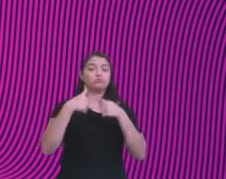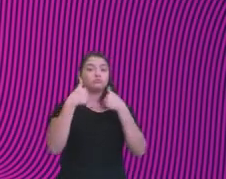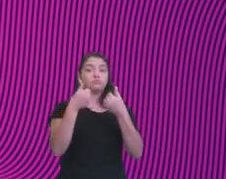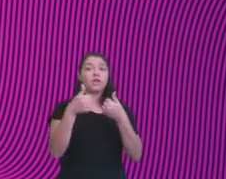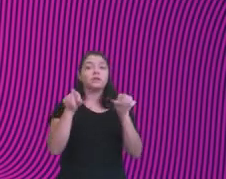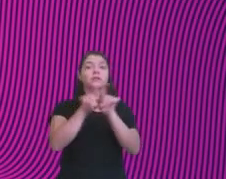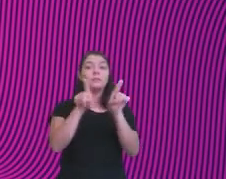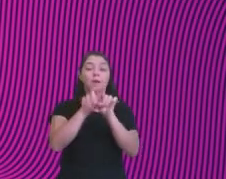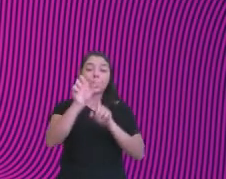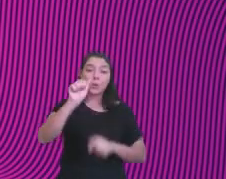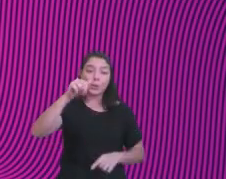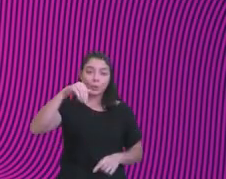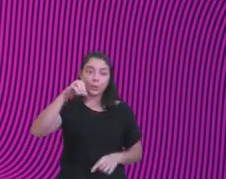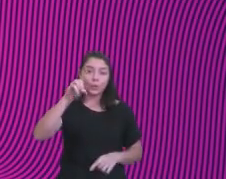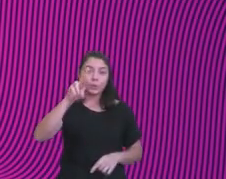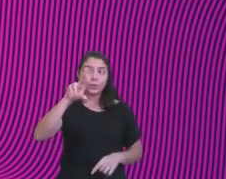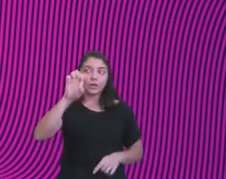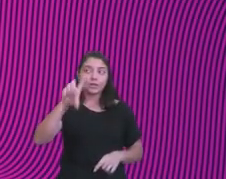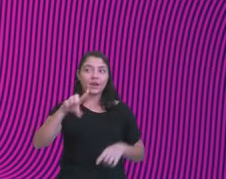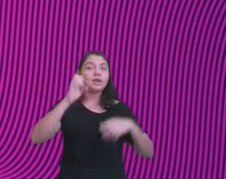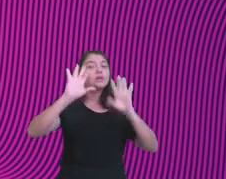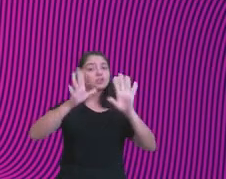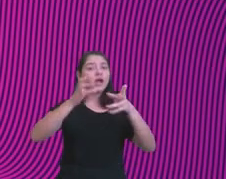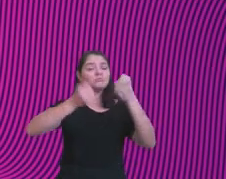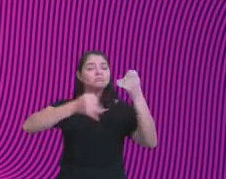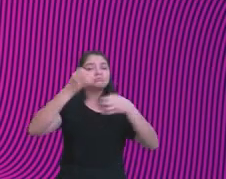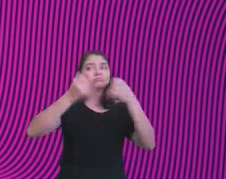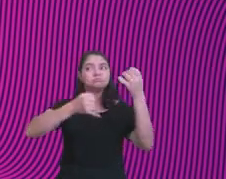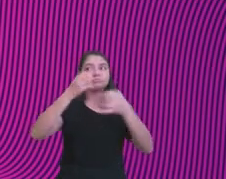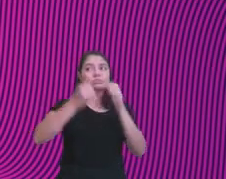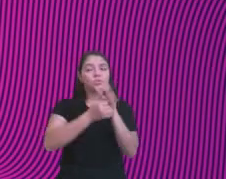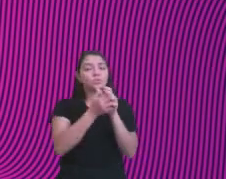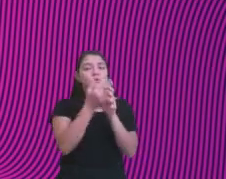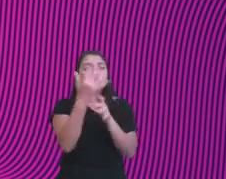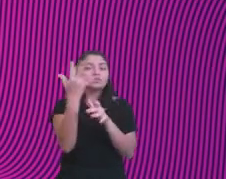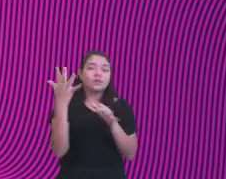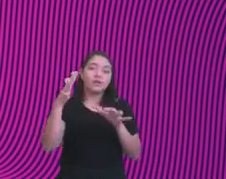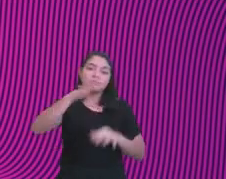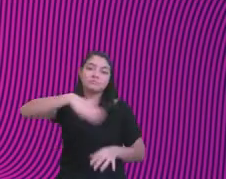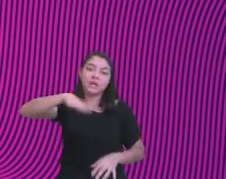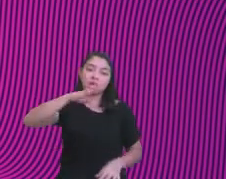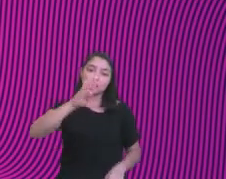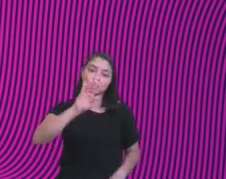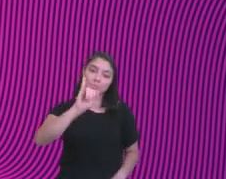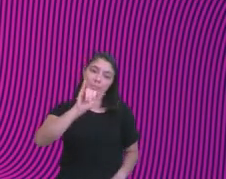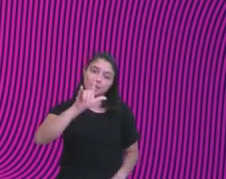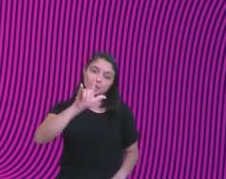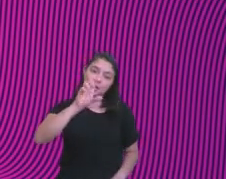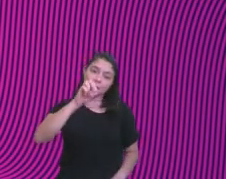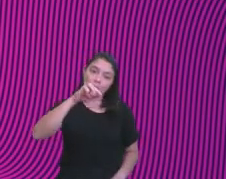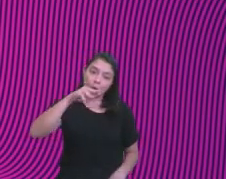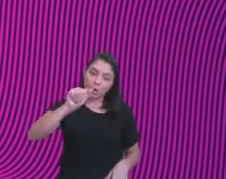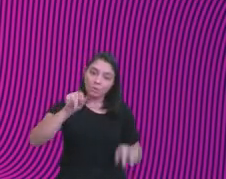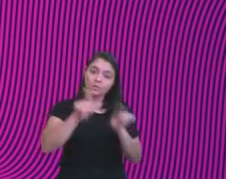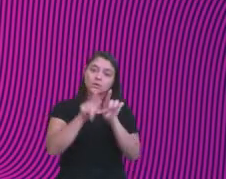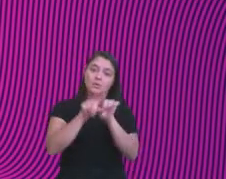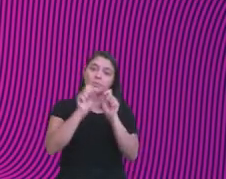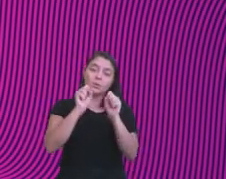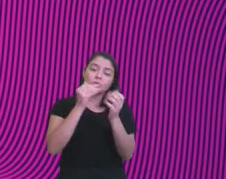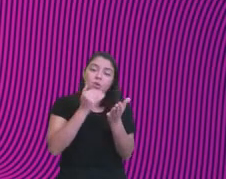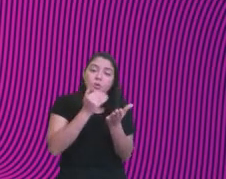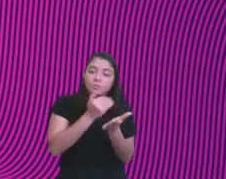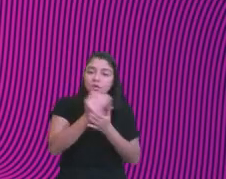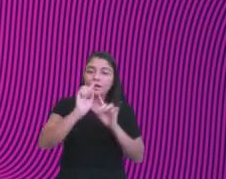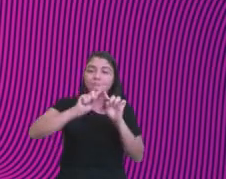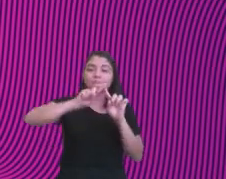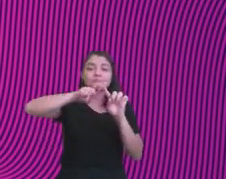talvez contra aí, o risco de biloma e tudo mais, mas talvez começar com short course mesmo e depois seguir